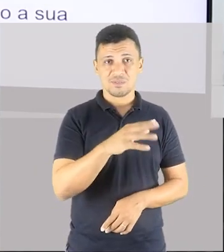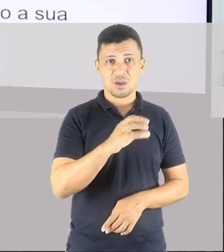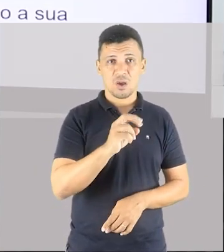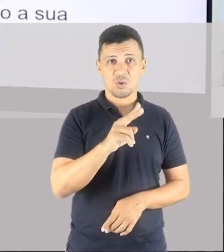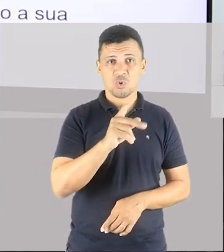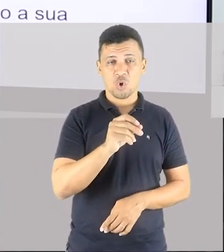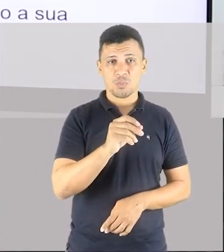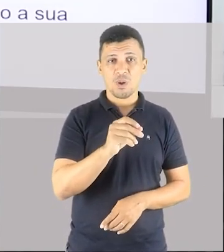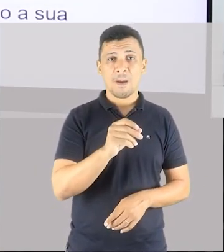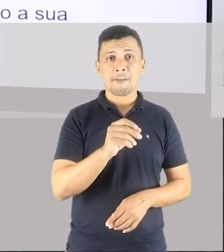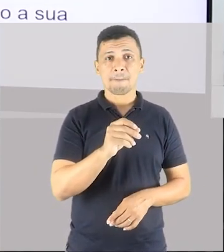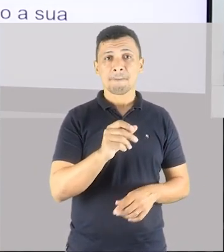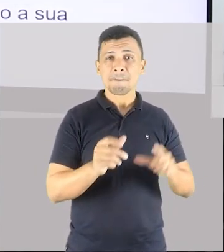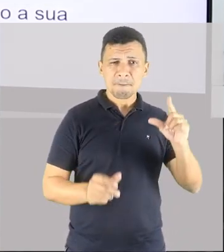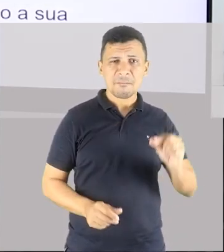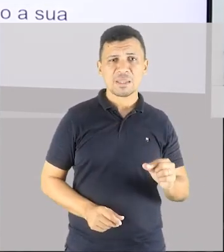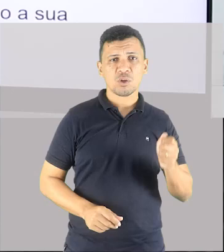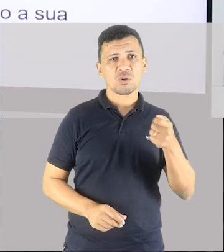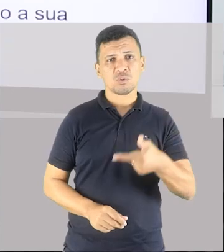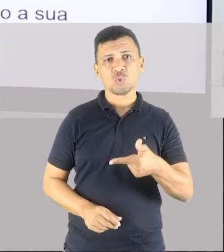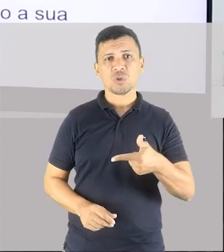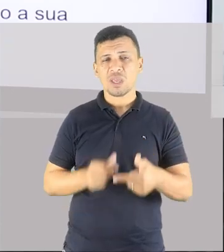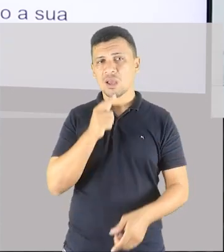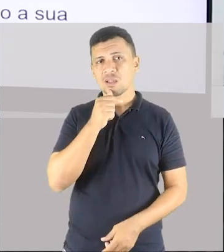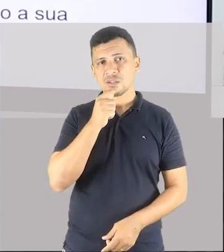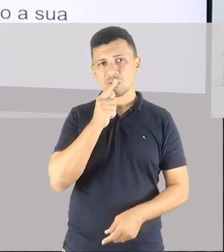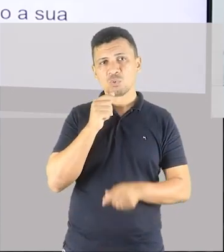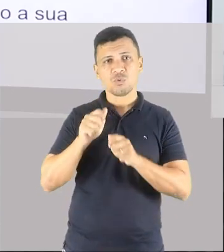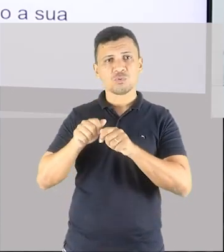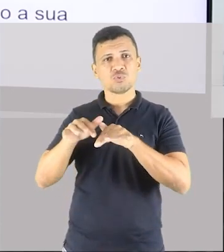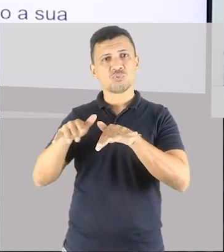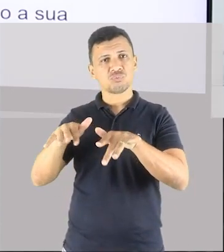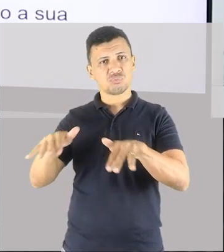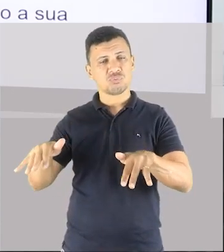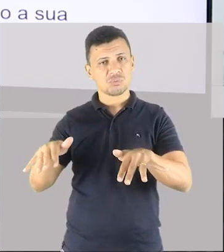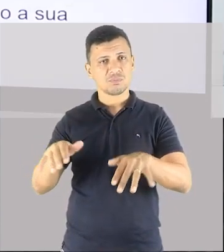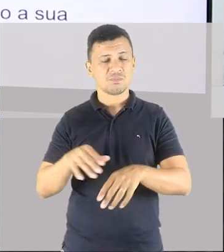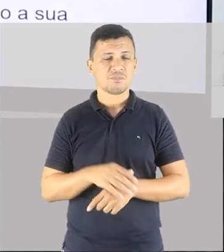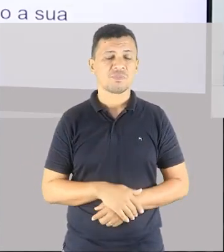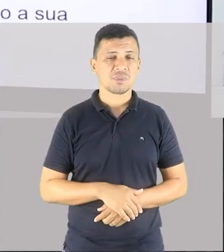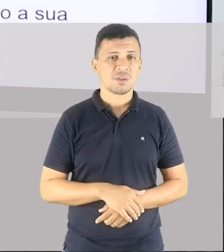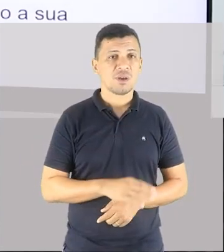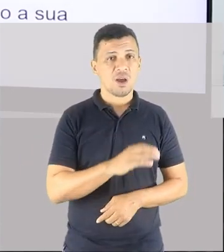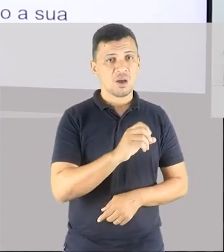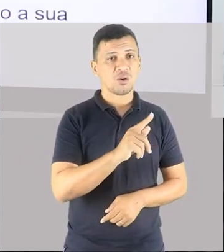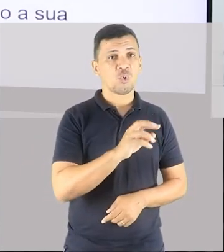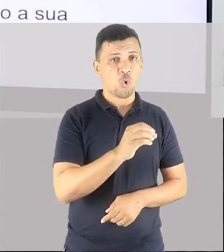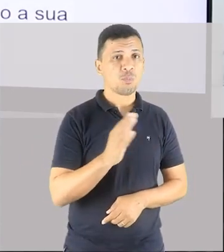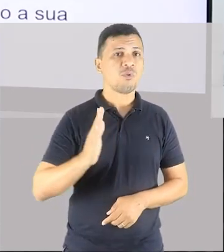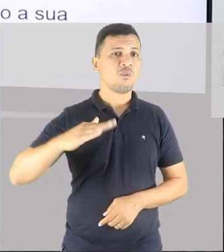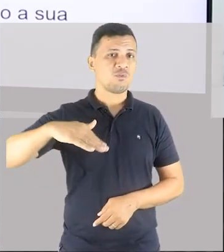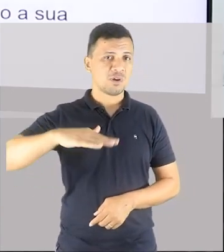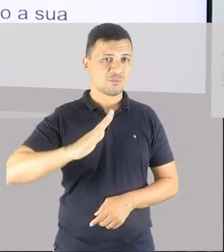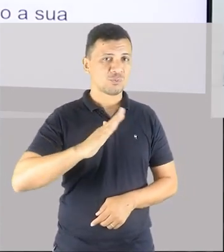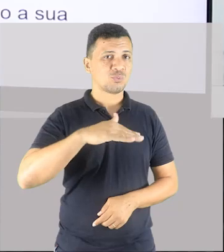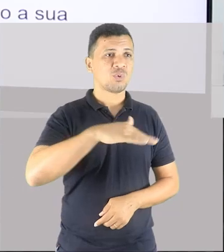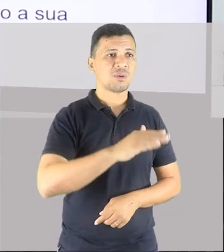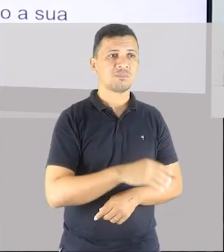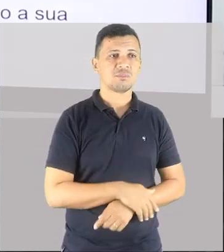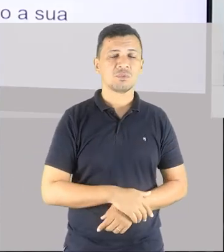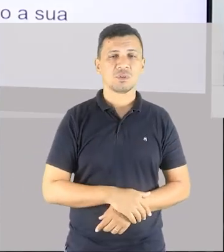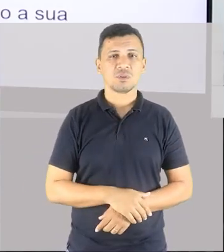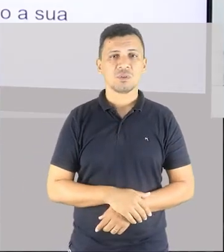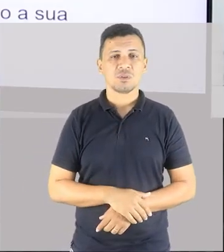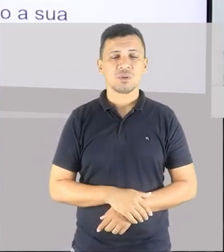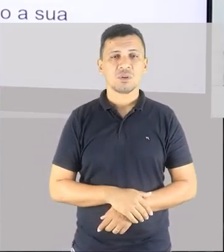menor do que a do fluido. Tá? Se a densidade do corpo é menor do que a do fluido, ele flutua. Quando é